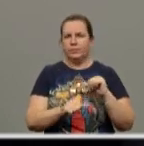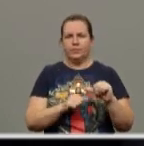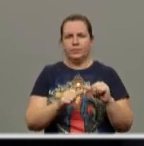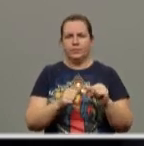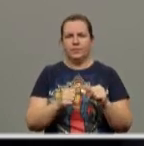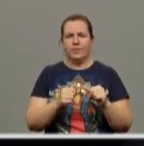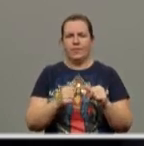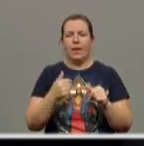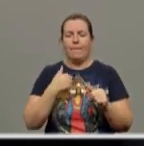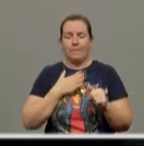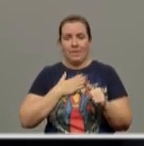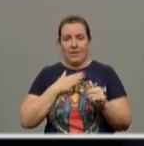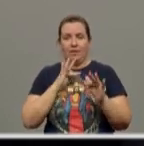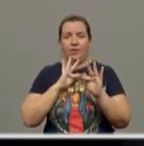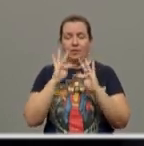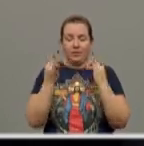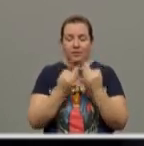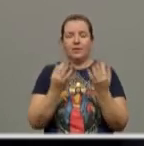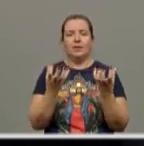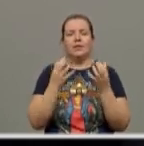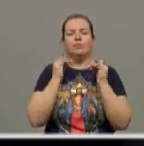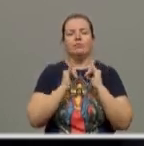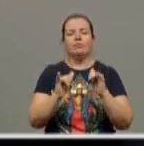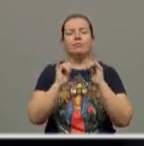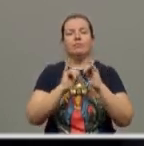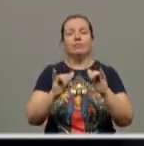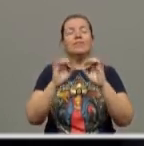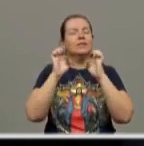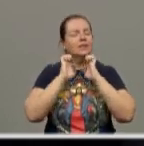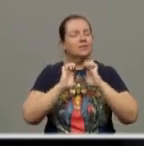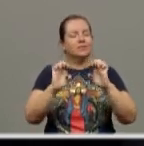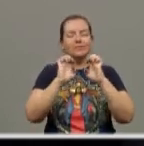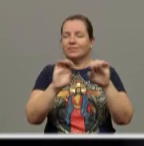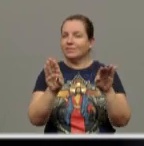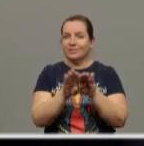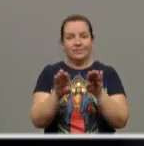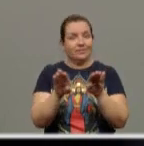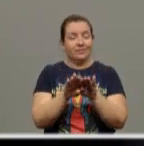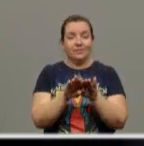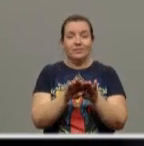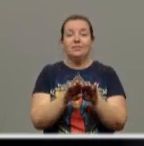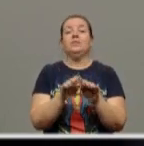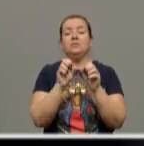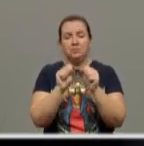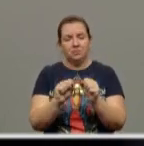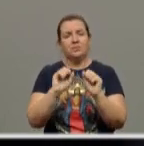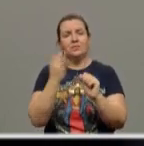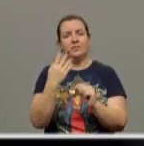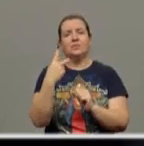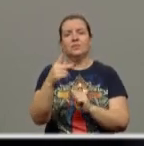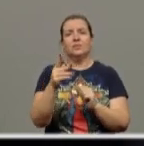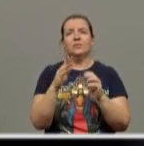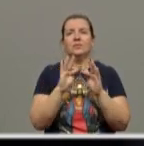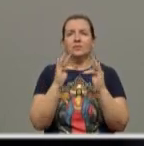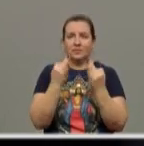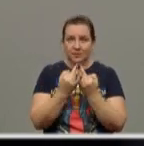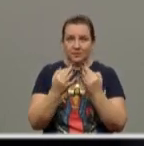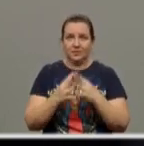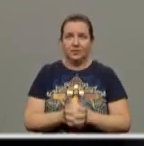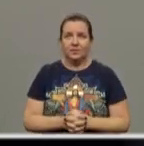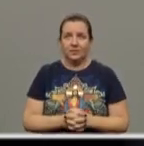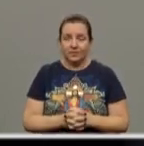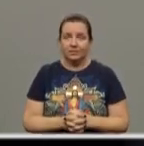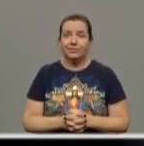evangelizar. Assim também pode começar, também pode acontecer com a sua família. Amém? Amém? E